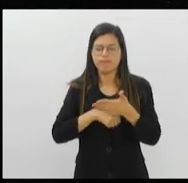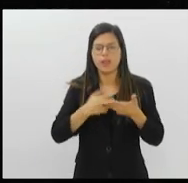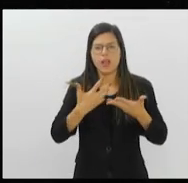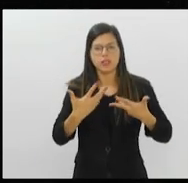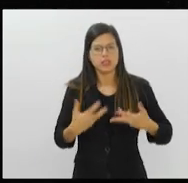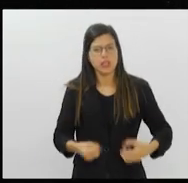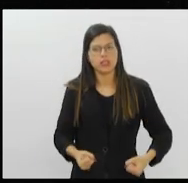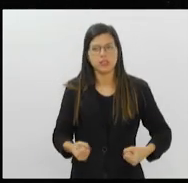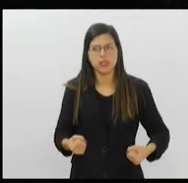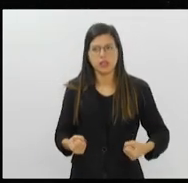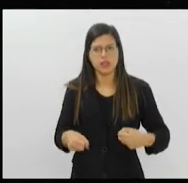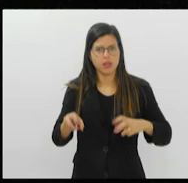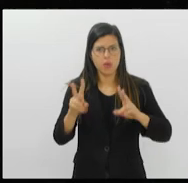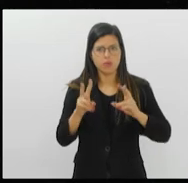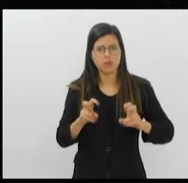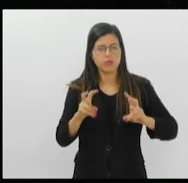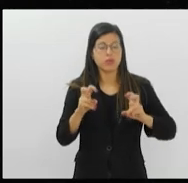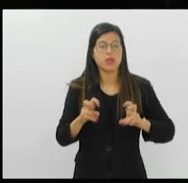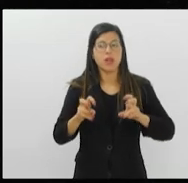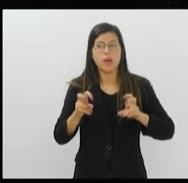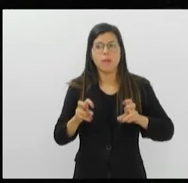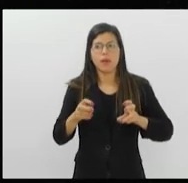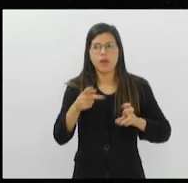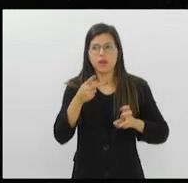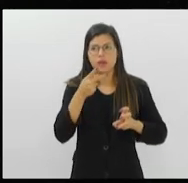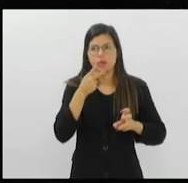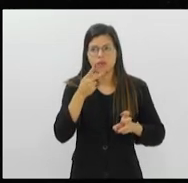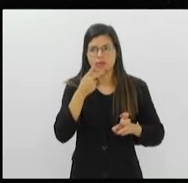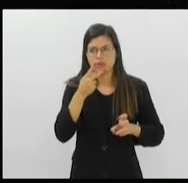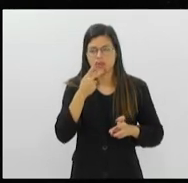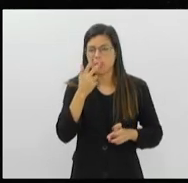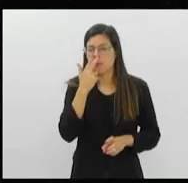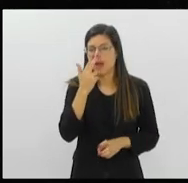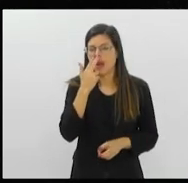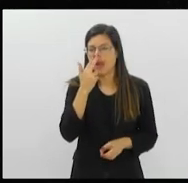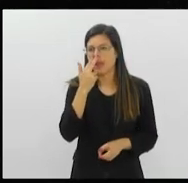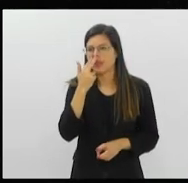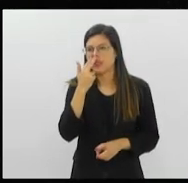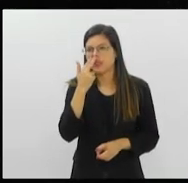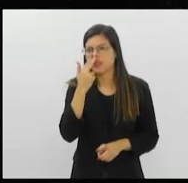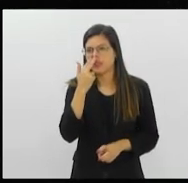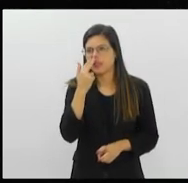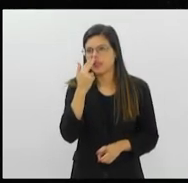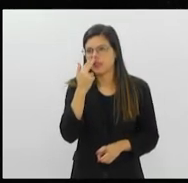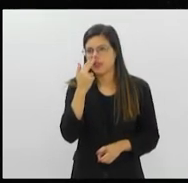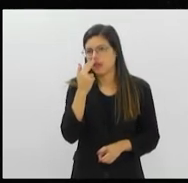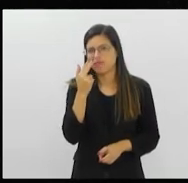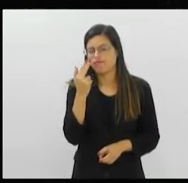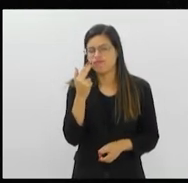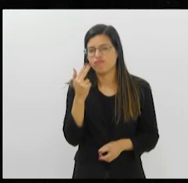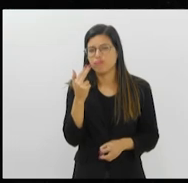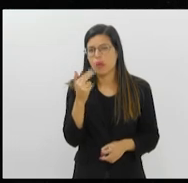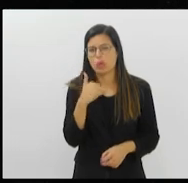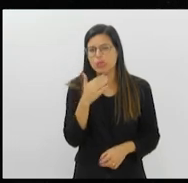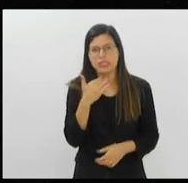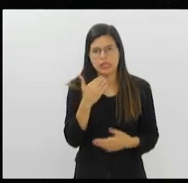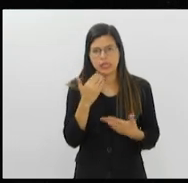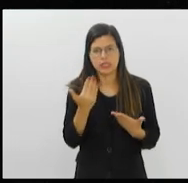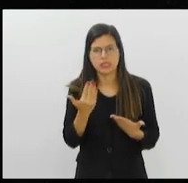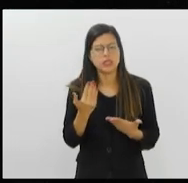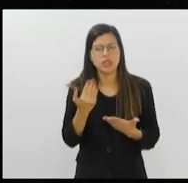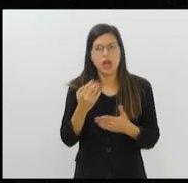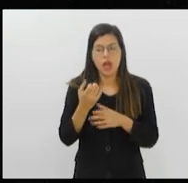Munir, e fica falando para os gregos, mas passa por